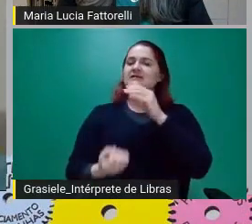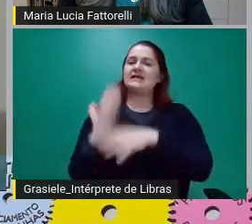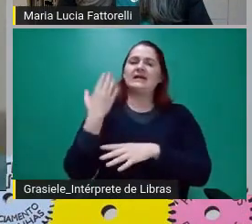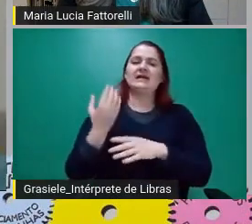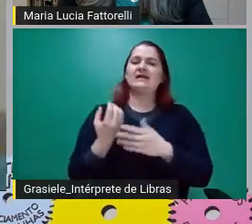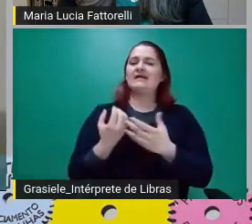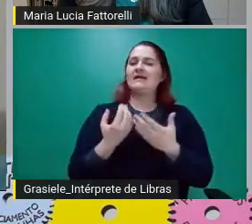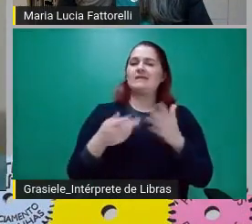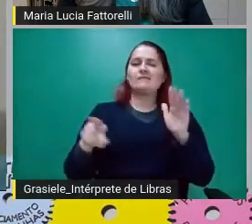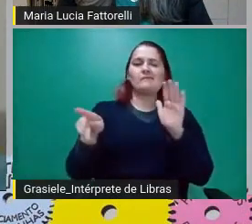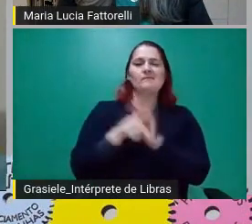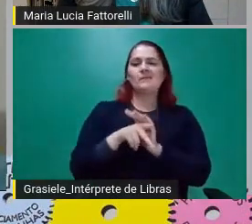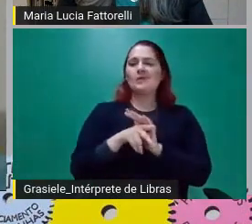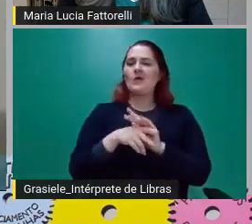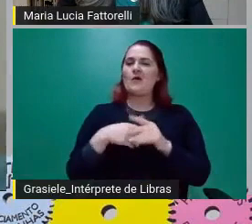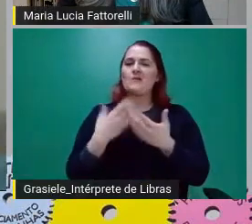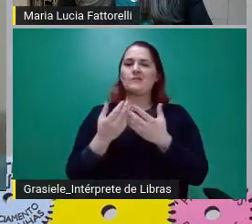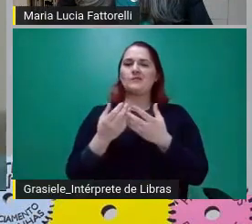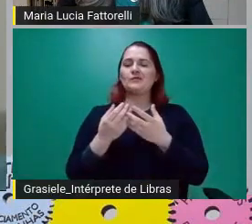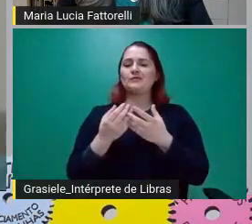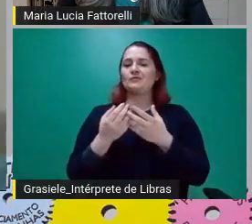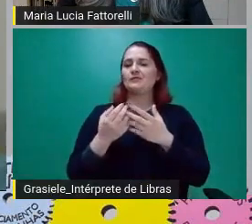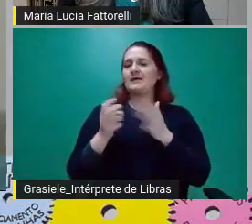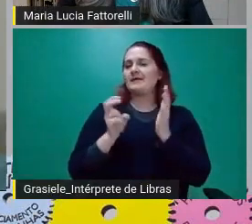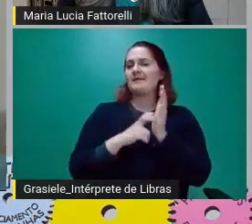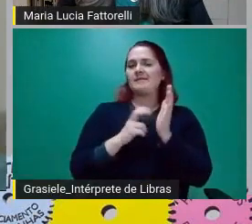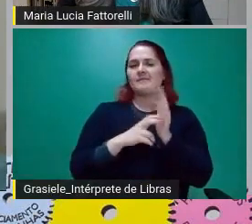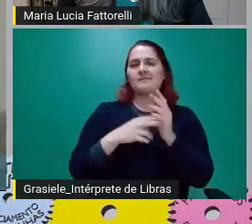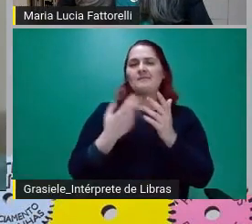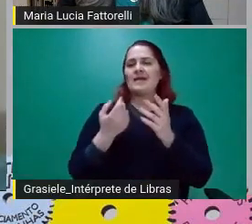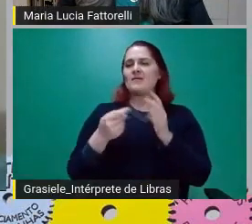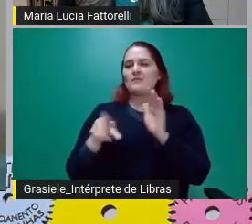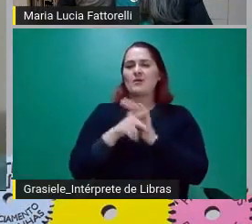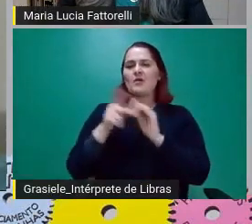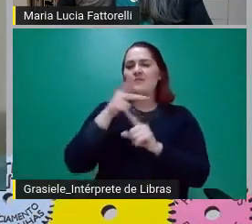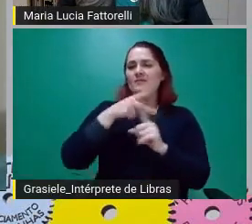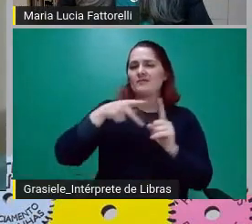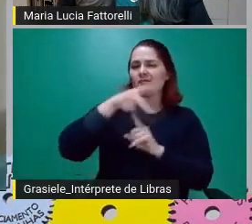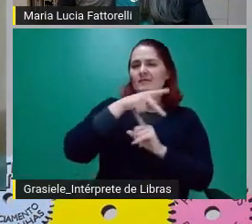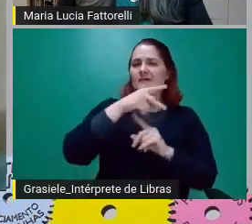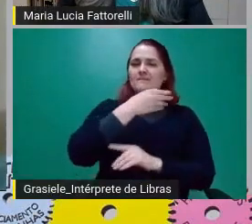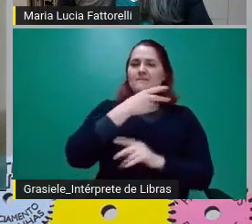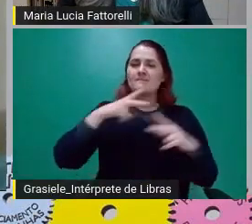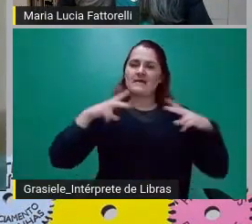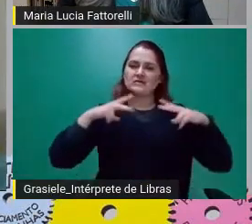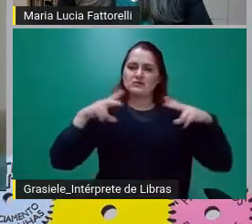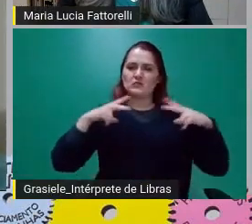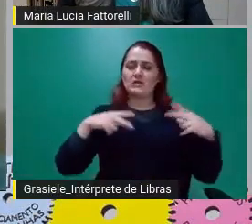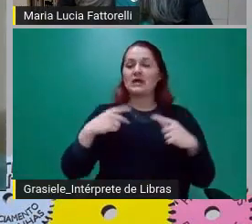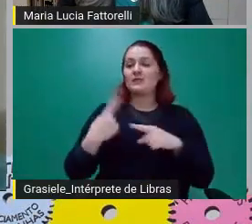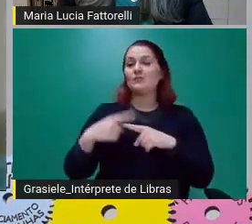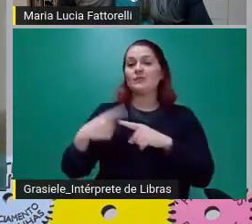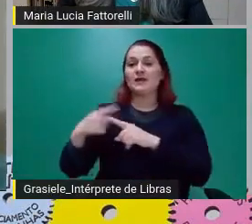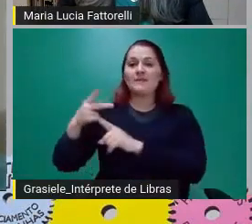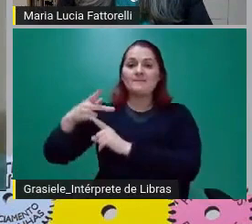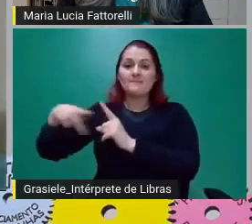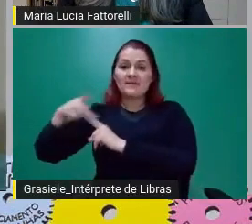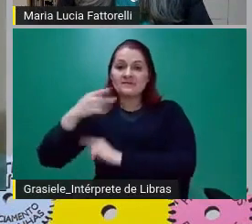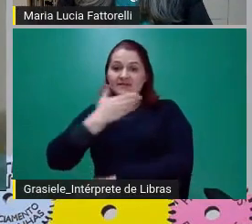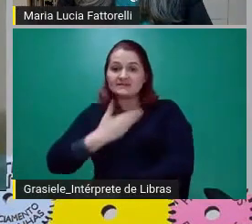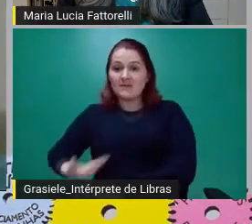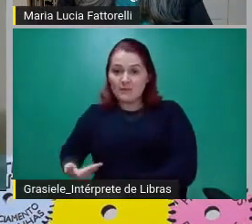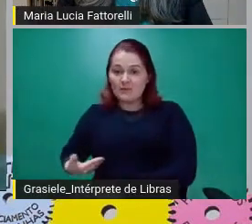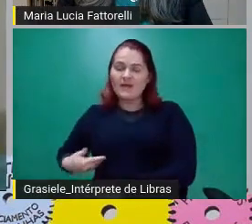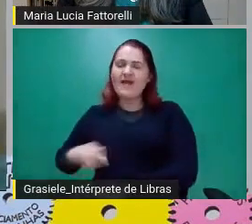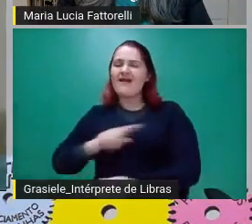fundações de previdência, para desestruturar a previdência pública, a solidariedade, é para sobrar dinheiro